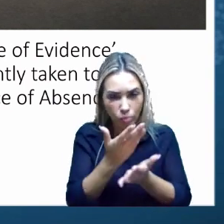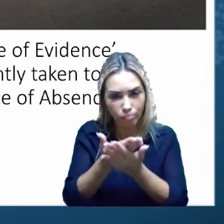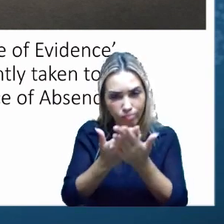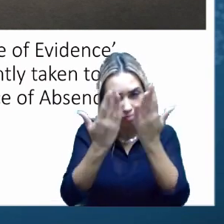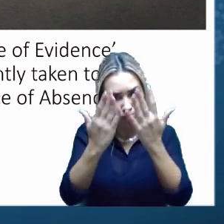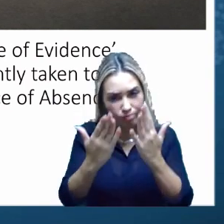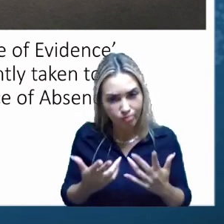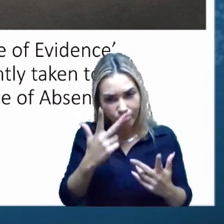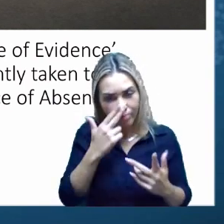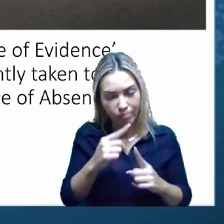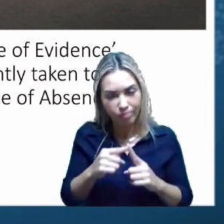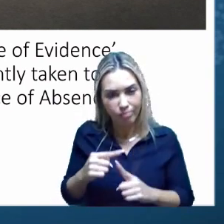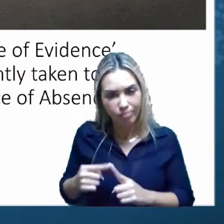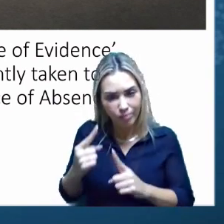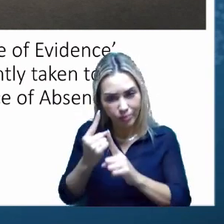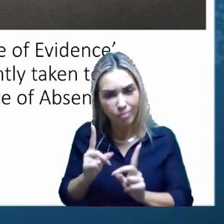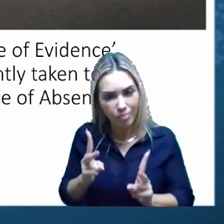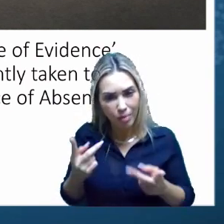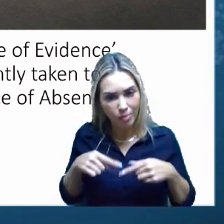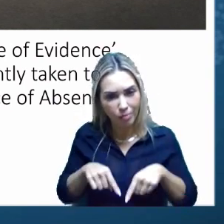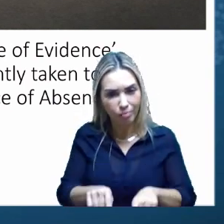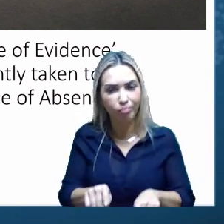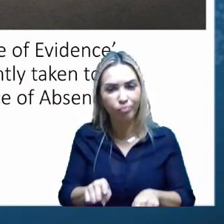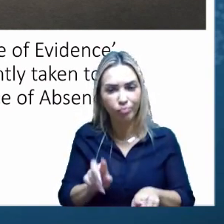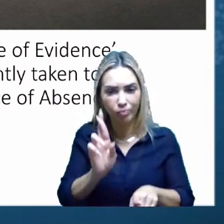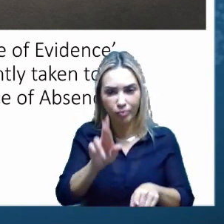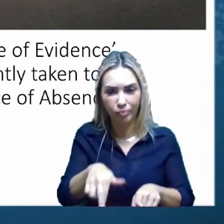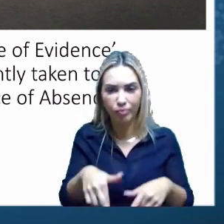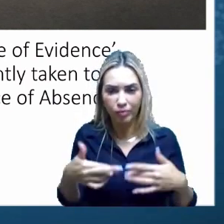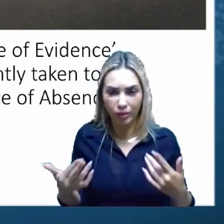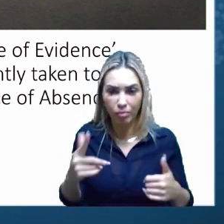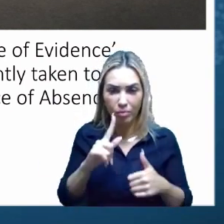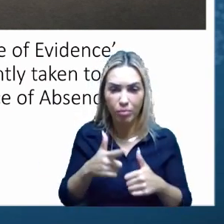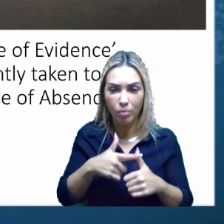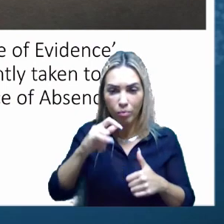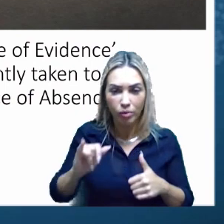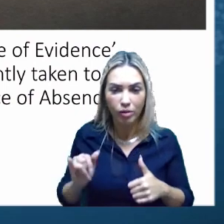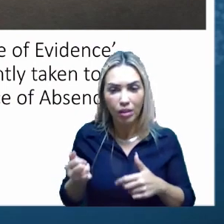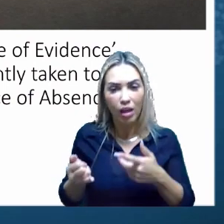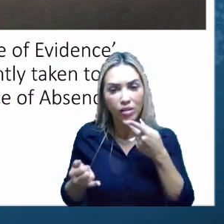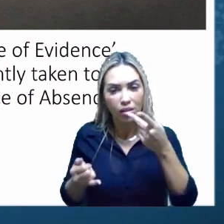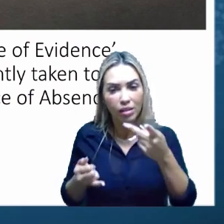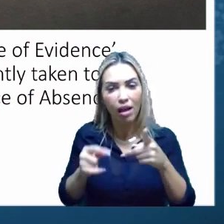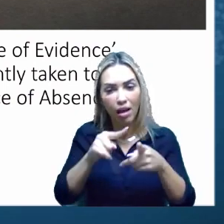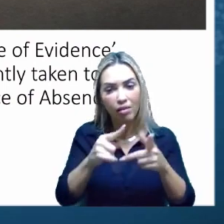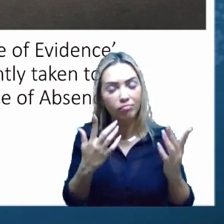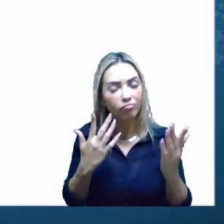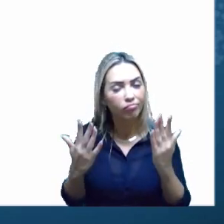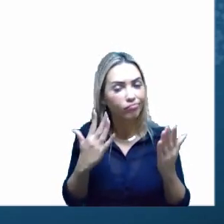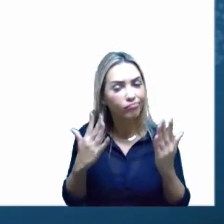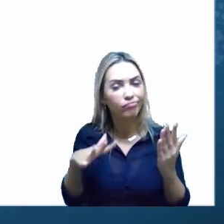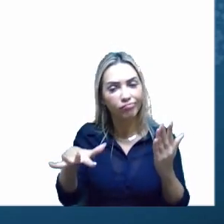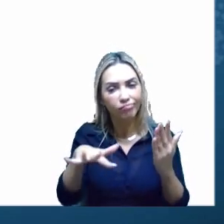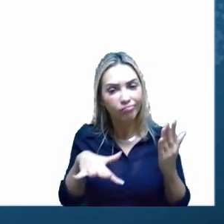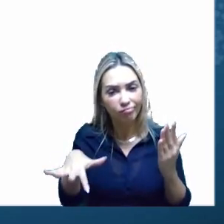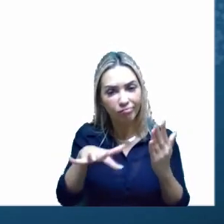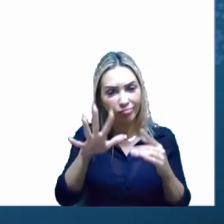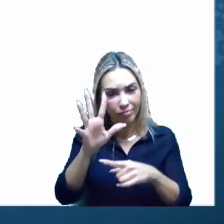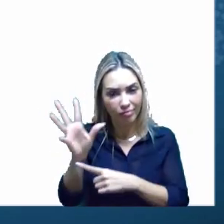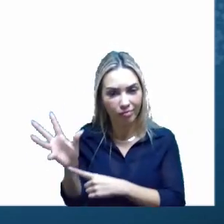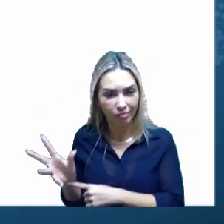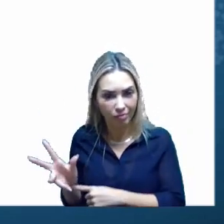e encontraram o mesmo resultado. Então, é a primeira oportunidade de dizer que esse paradoxo da África